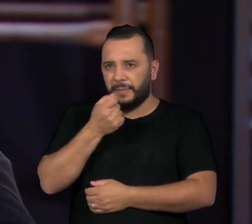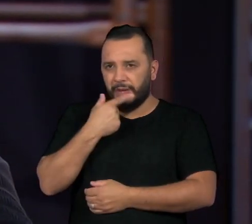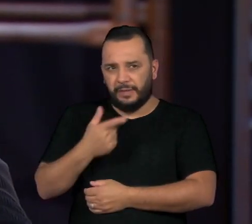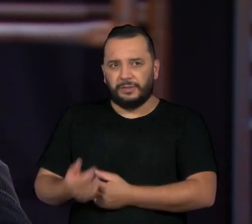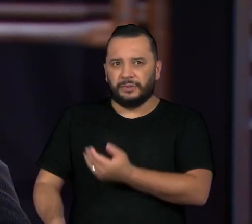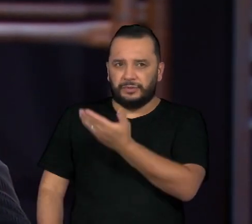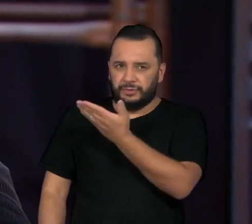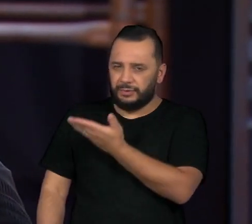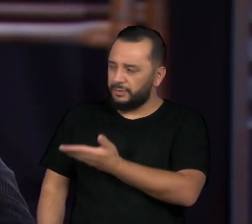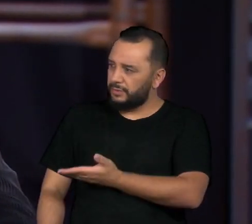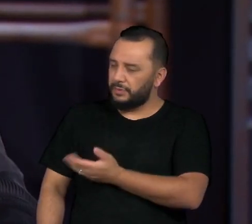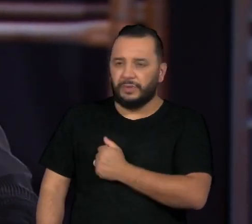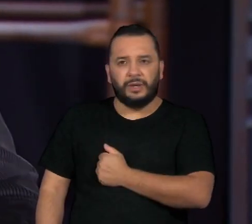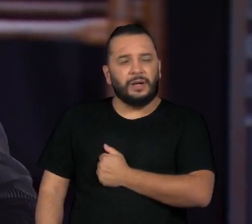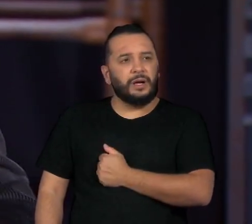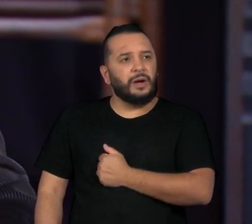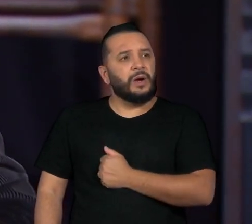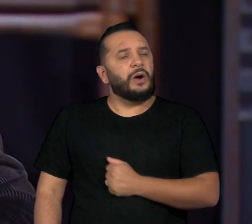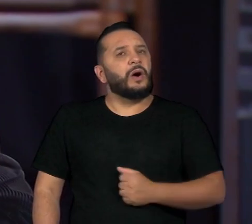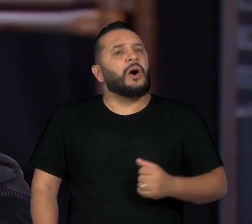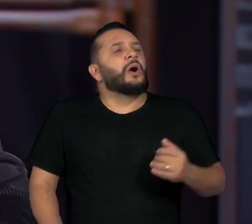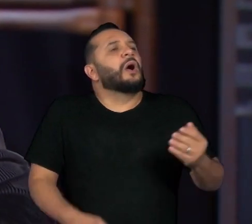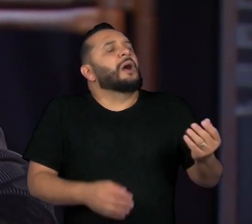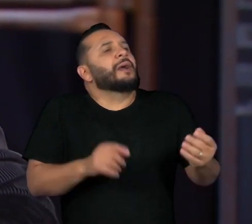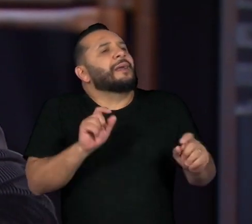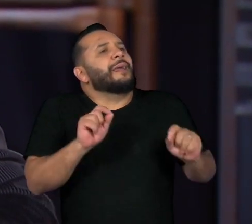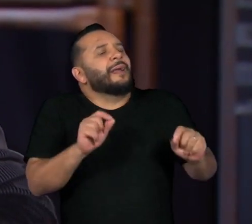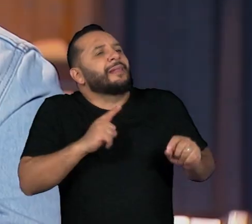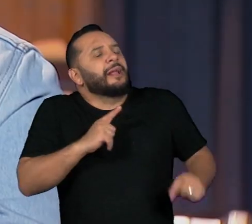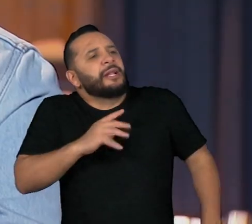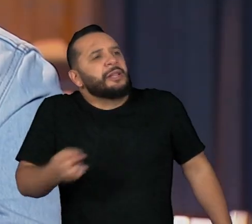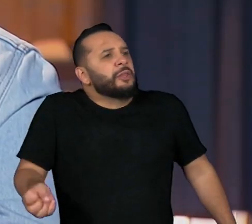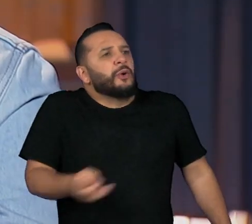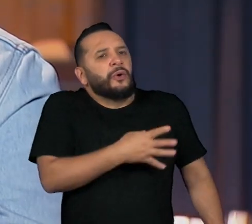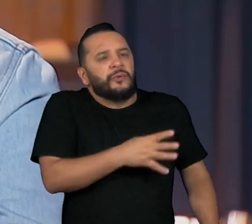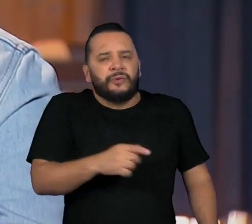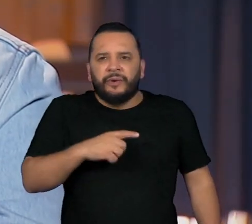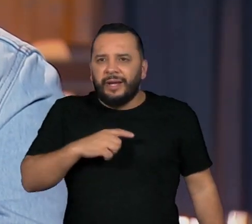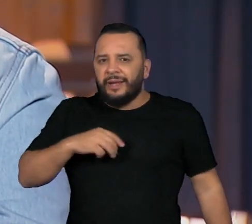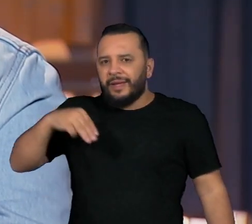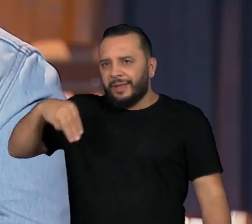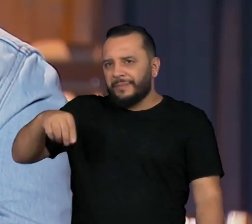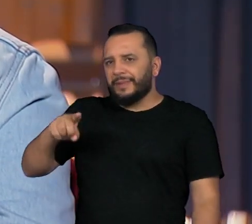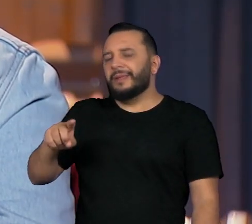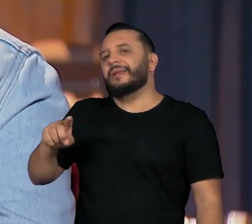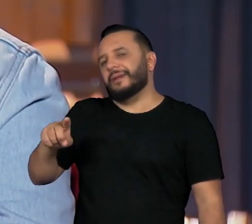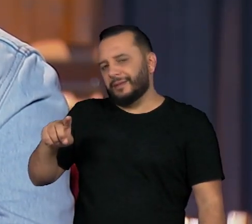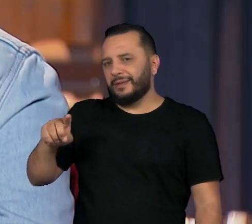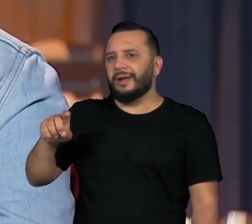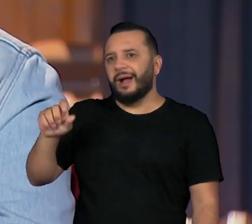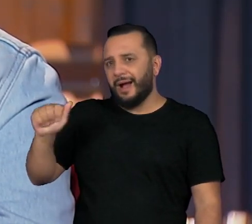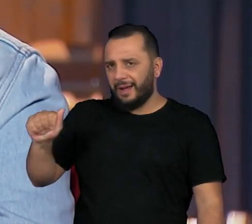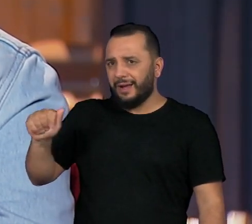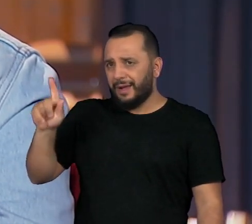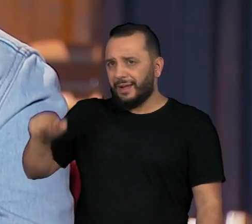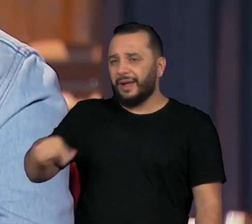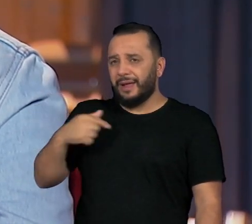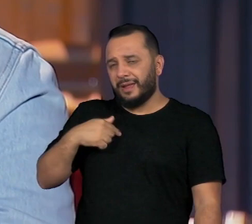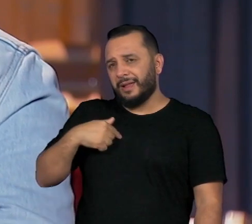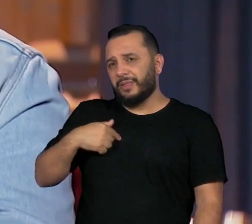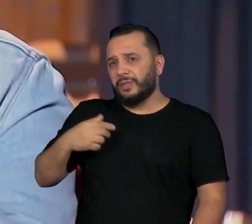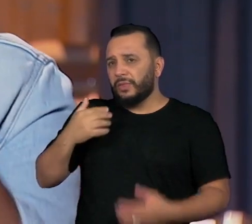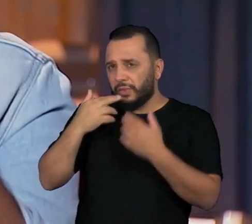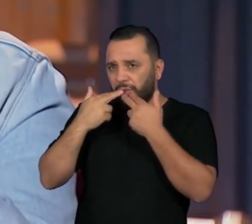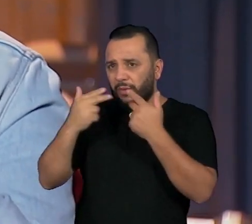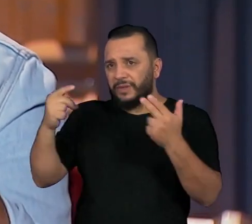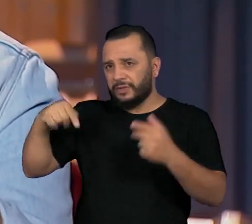na ayahuasca. O que há de novo nesse horizonte? O MDMA é uma novidade no Brasil, né? Nos Estados Unidos não é uma novidade, porque é uma